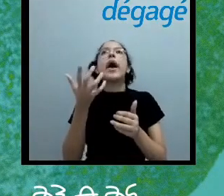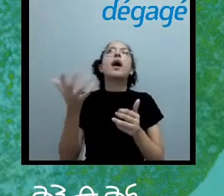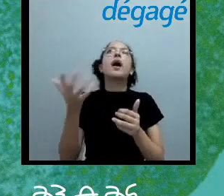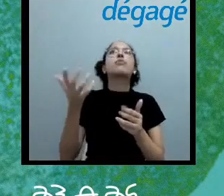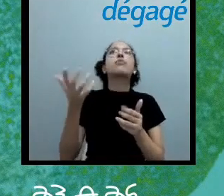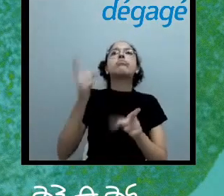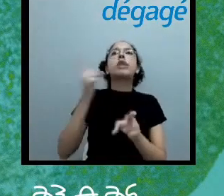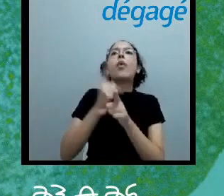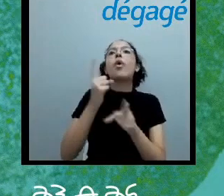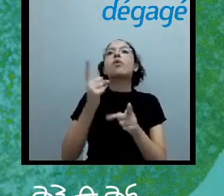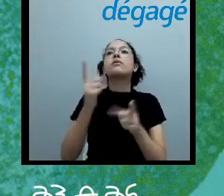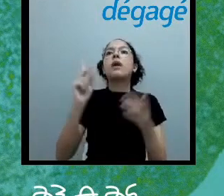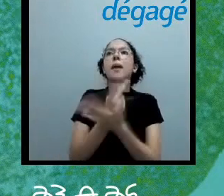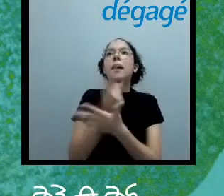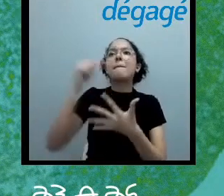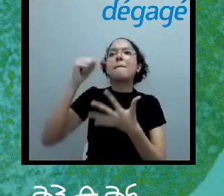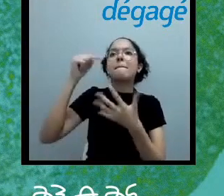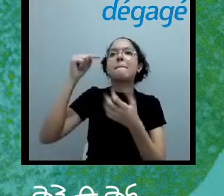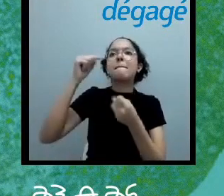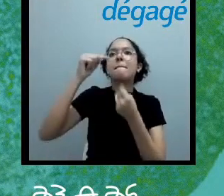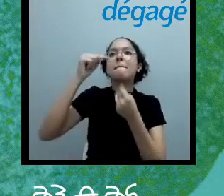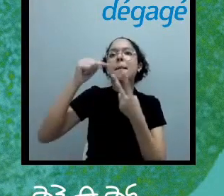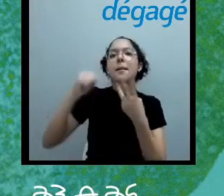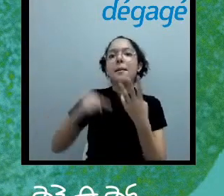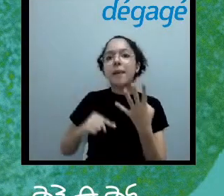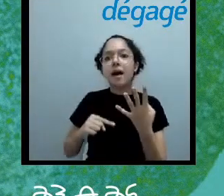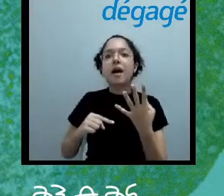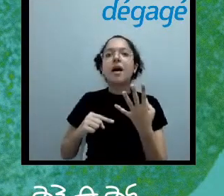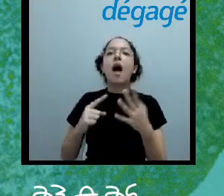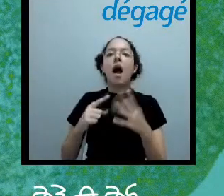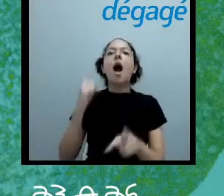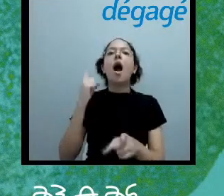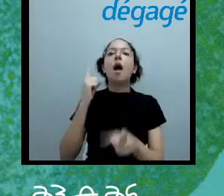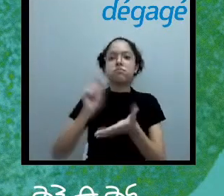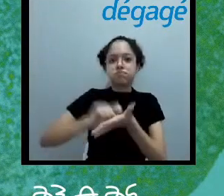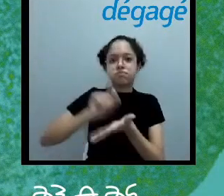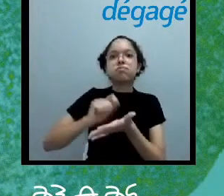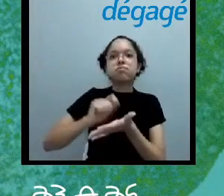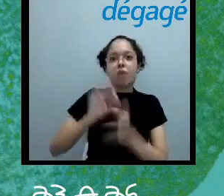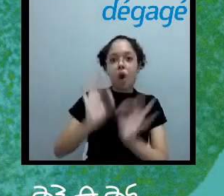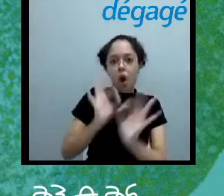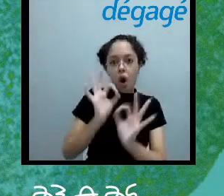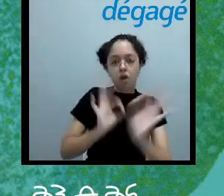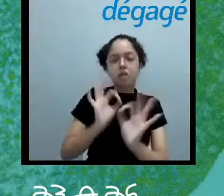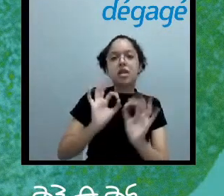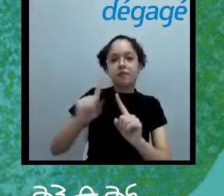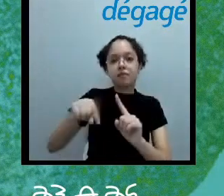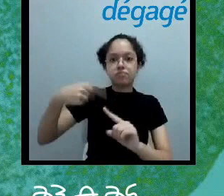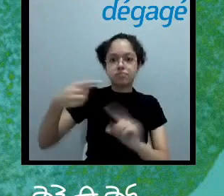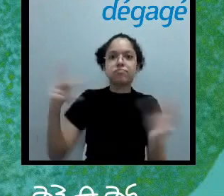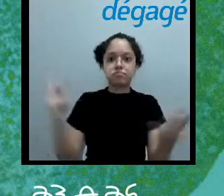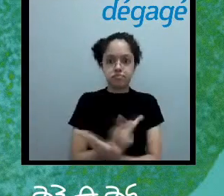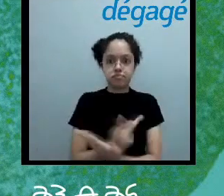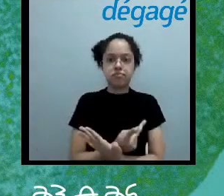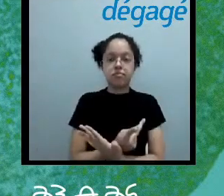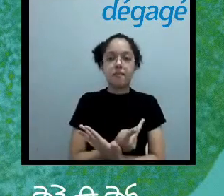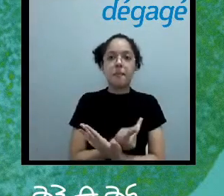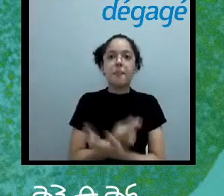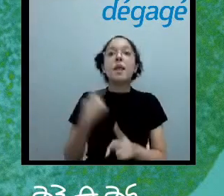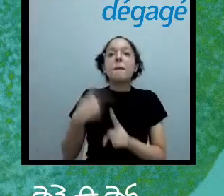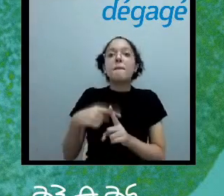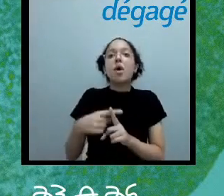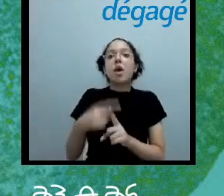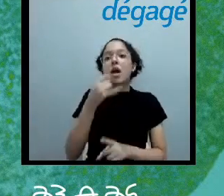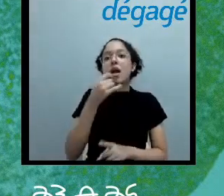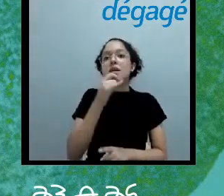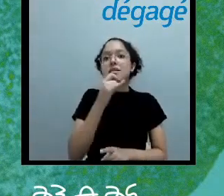coisa, eu estou sendo incisiva. Eu posso propor, mas eu também tenho que ouvir o que que aqueles corpos, o que que aquelas pessoas estão querendo dizer, o que que elas